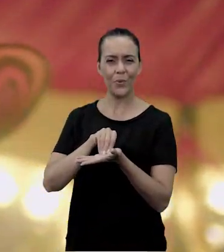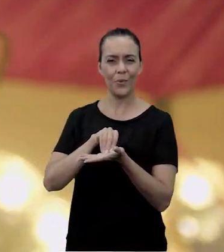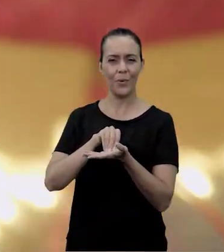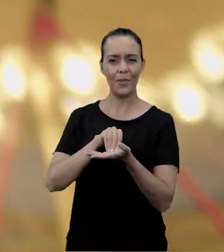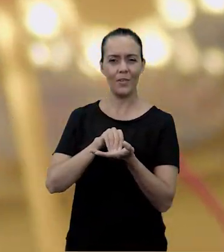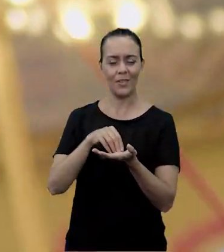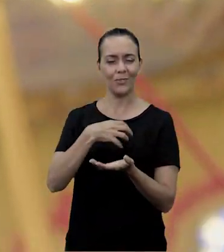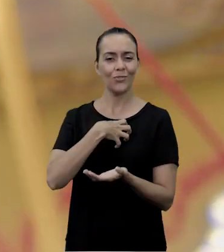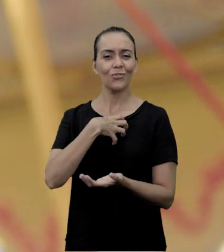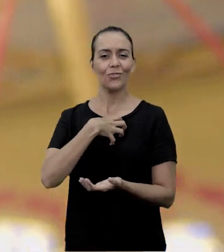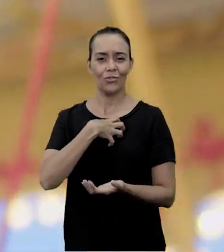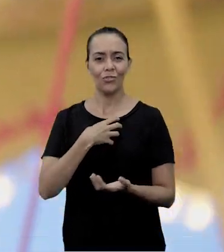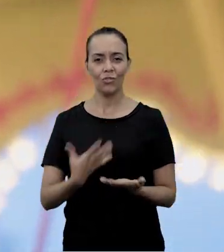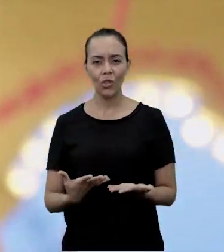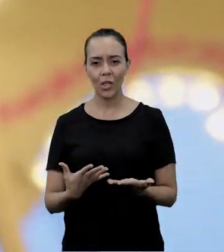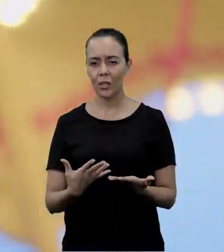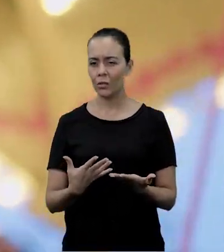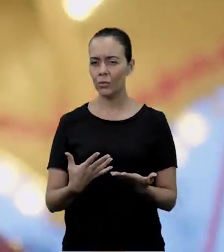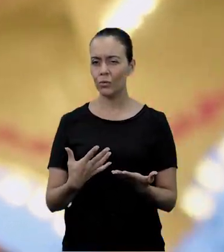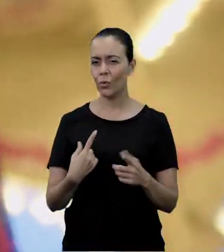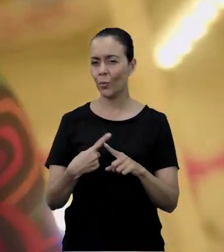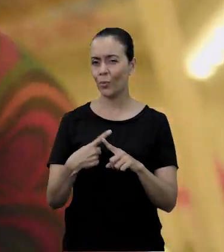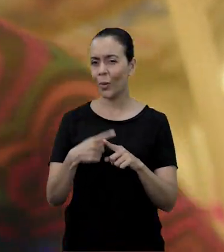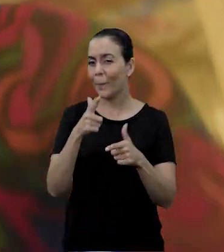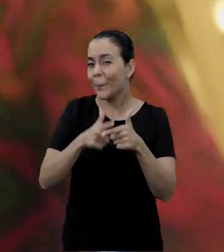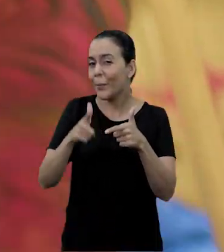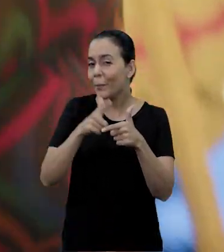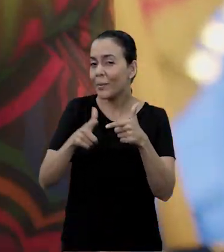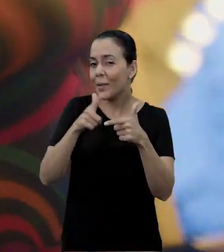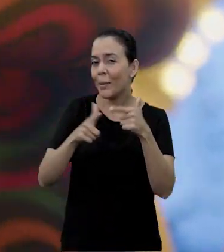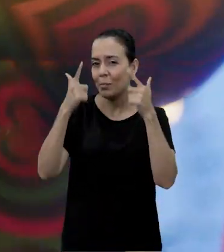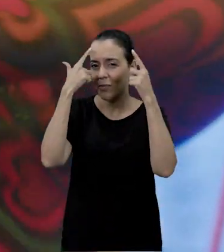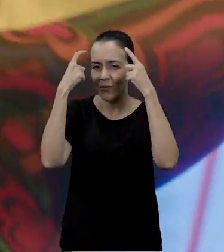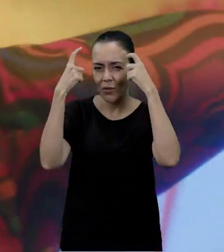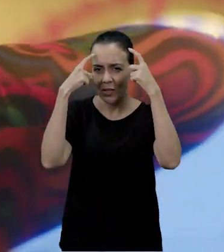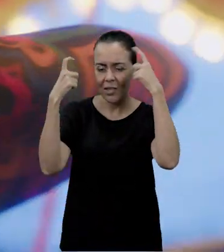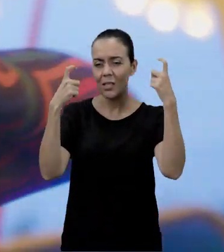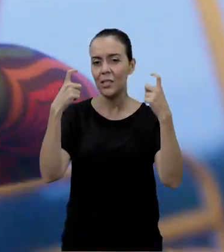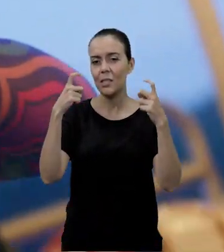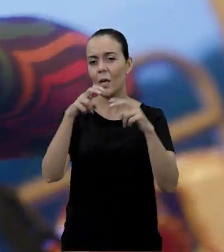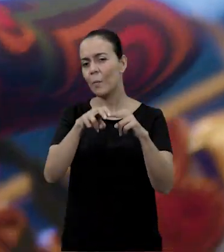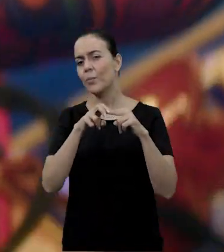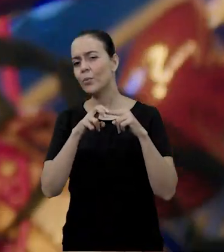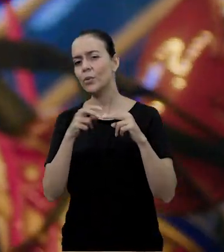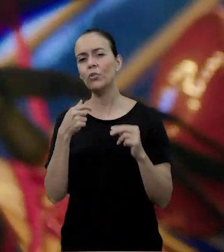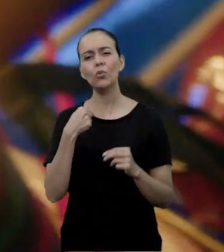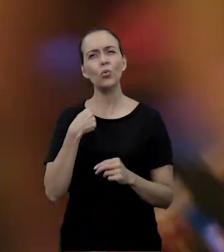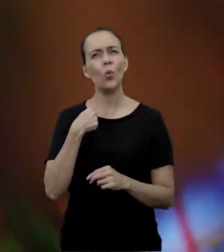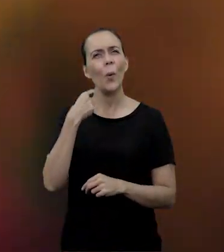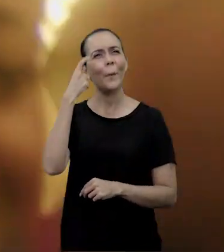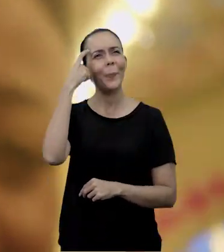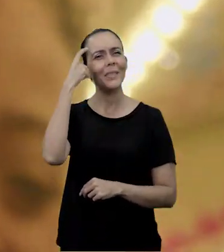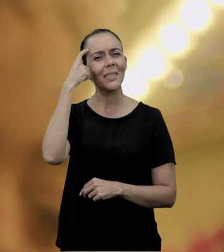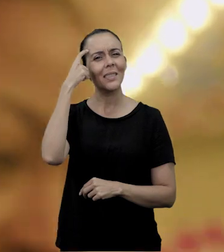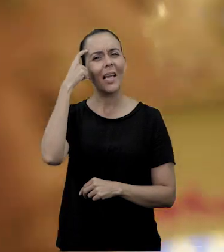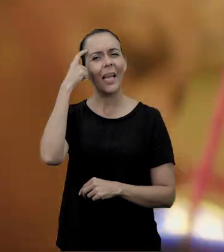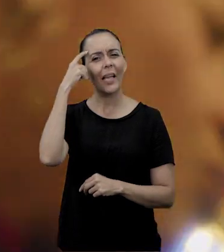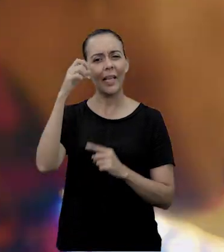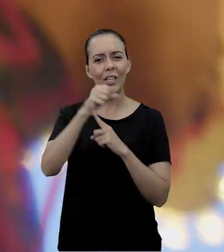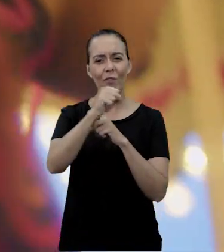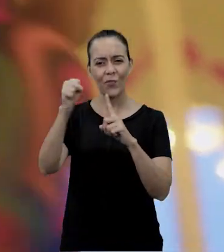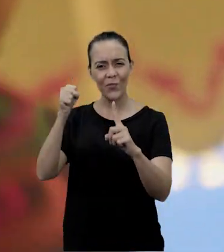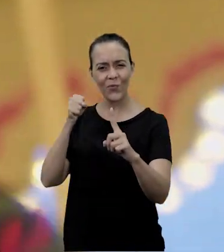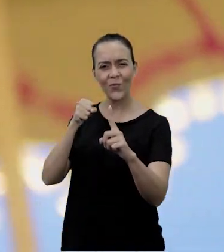quer olhar, né, para essa perturbação. E por isso eu resolvi levar a sério o termo